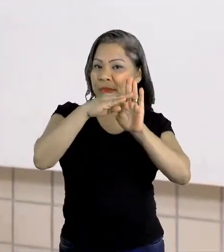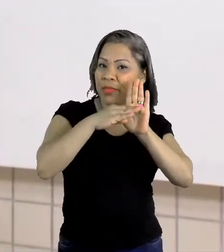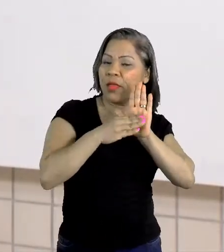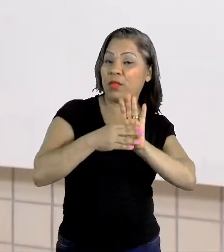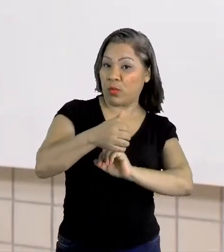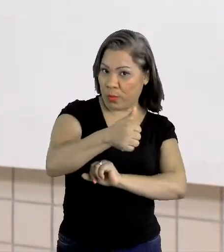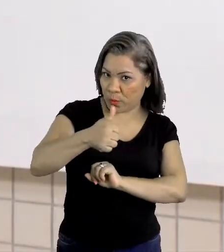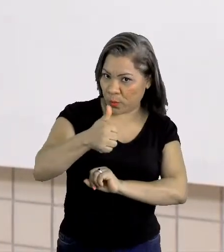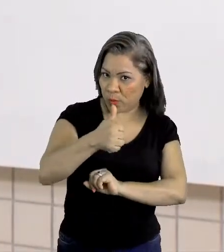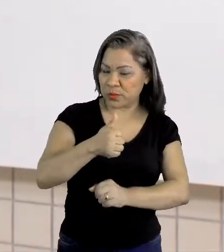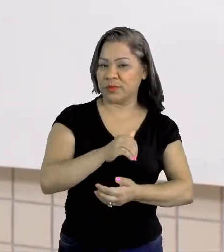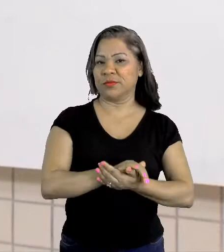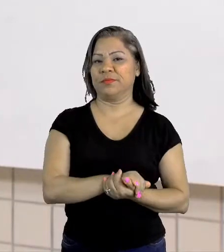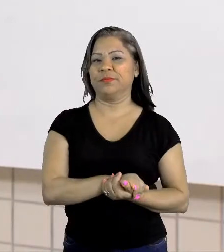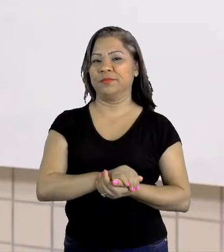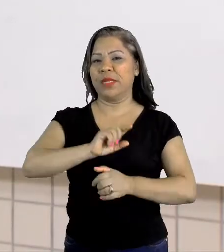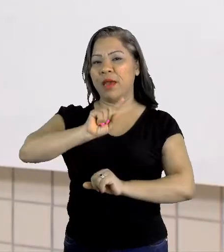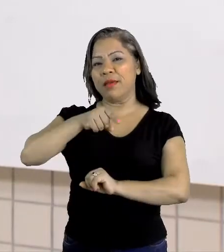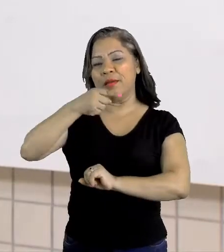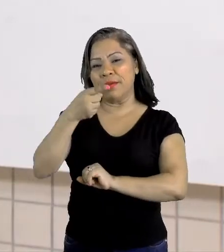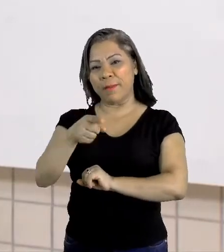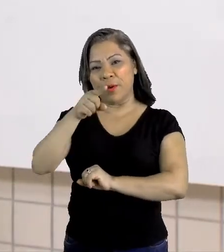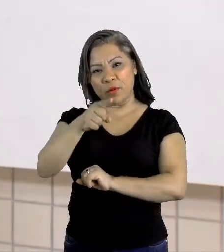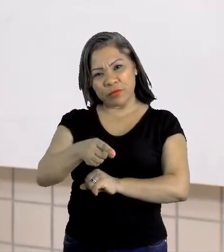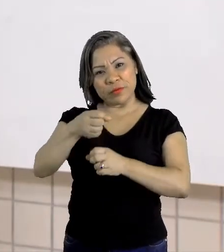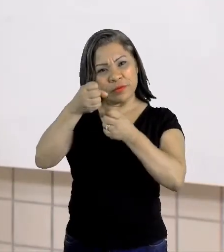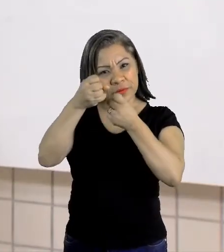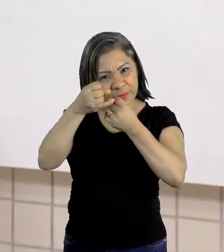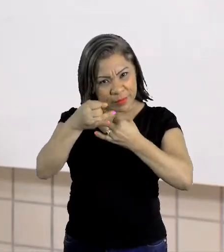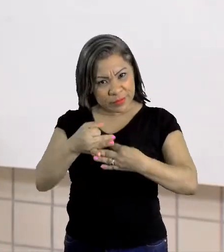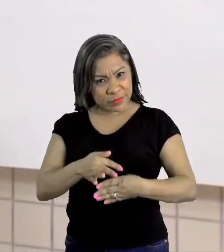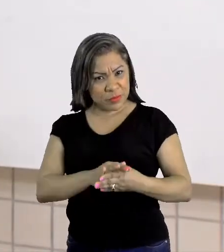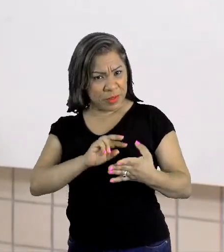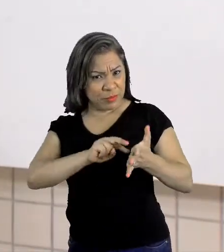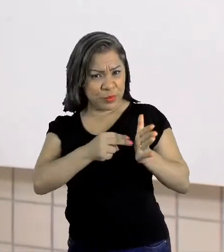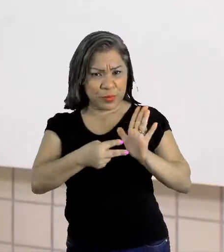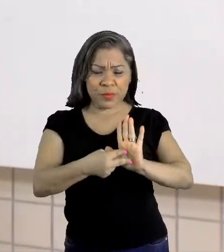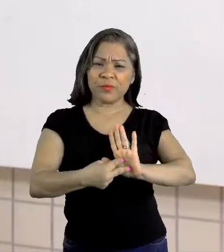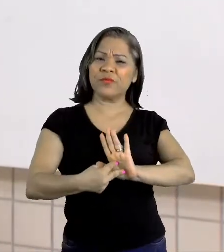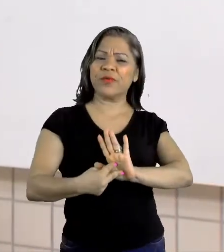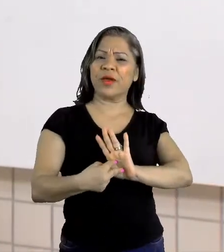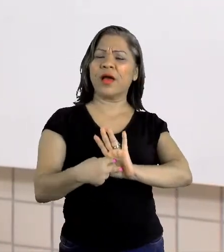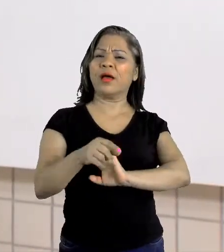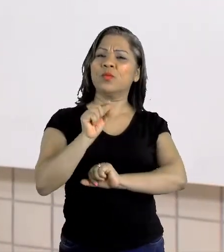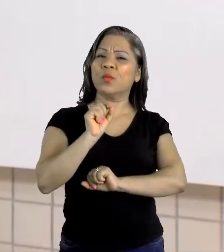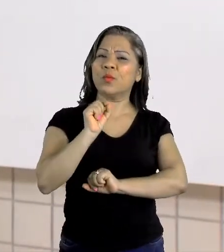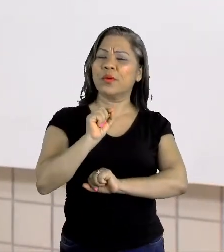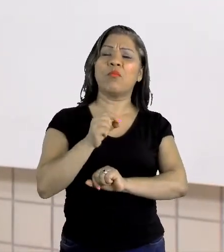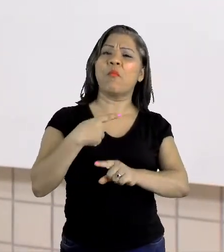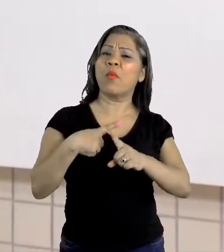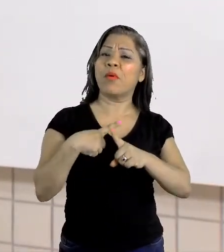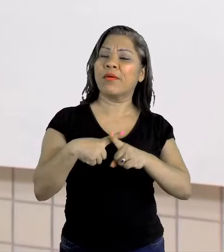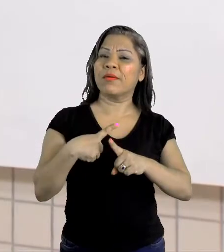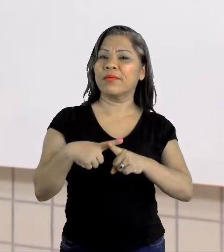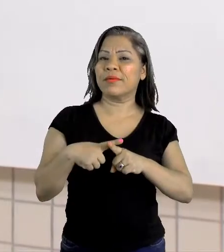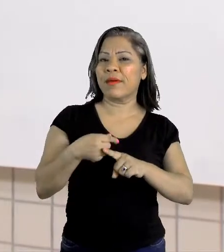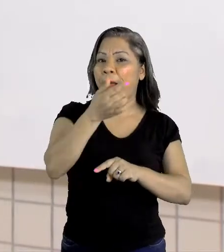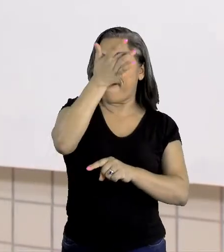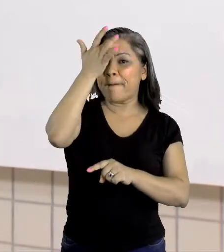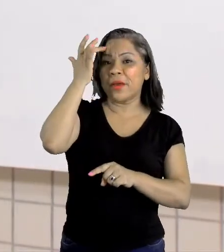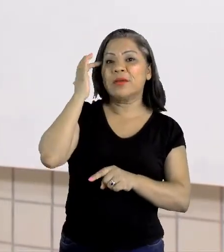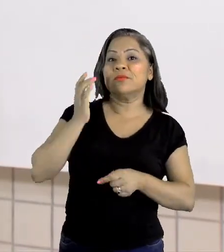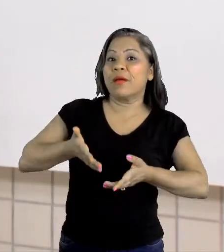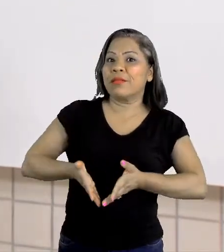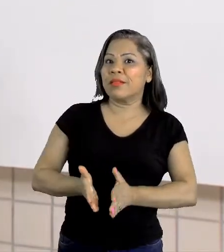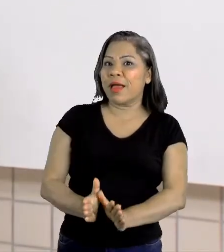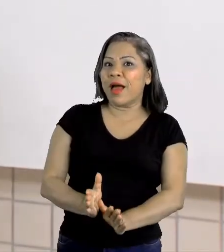número 11. E você vai ter que dizer o que significa isso. Como o porquê que a pessoa nasce